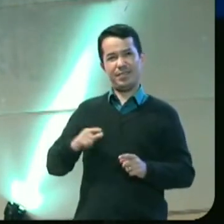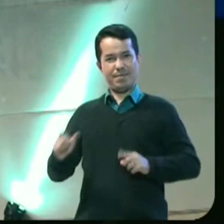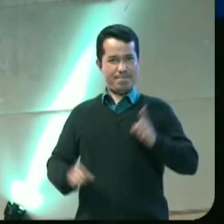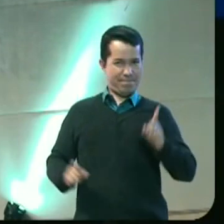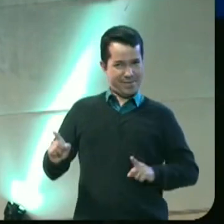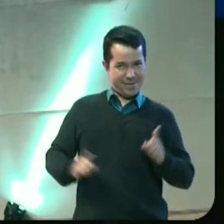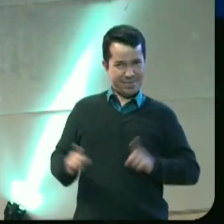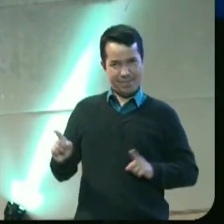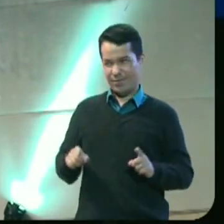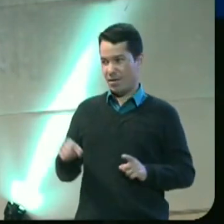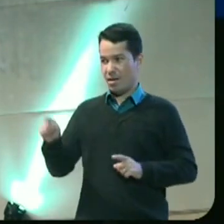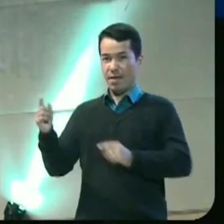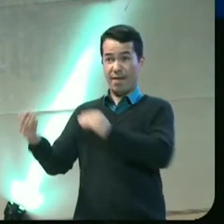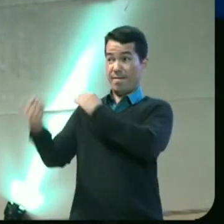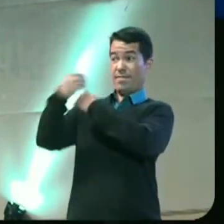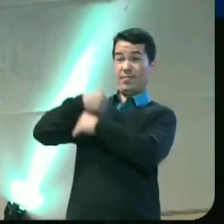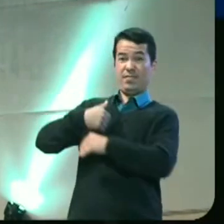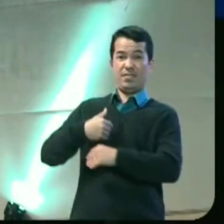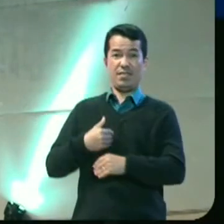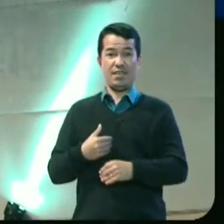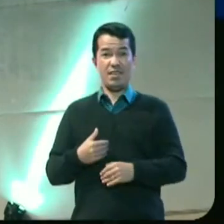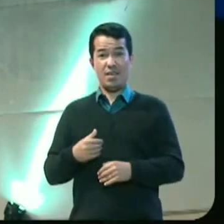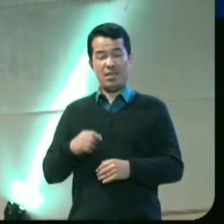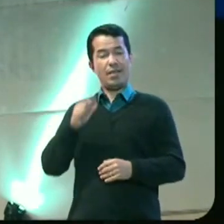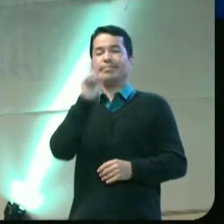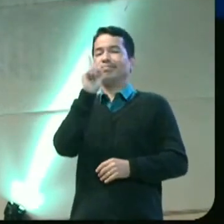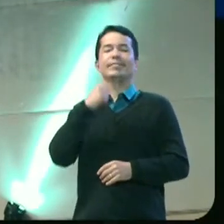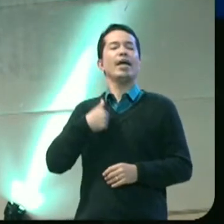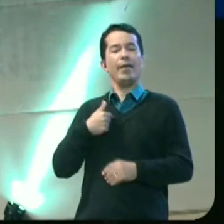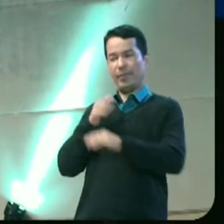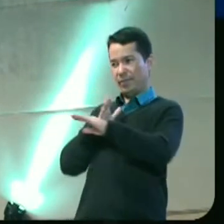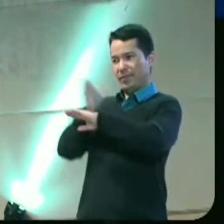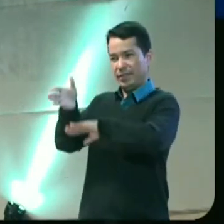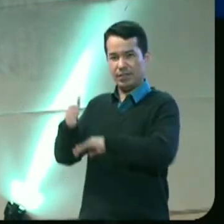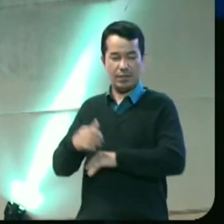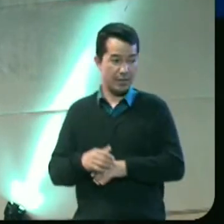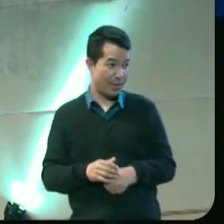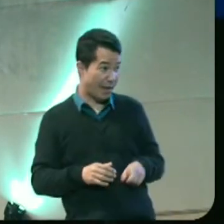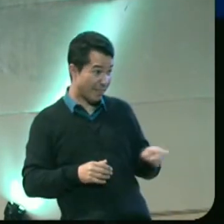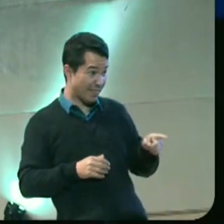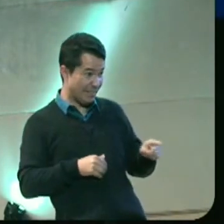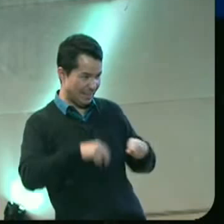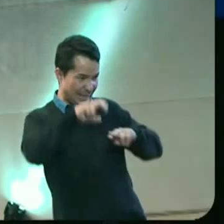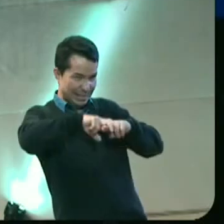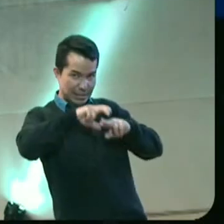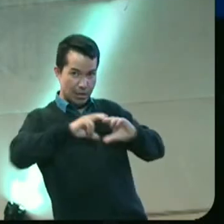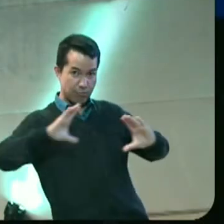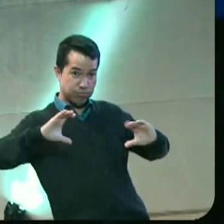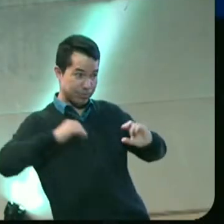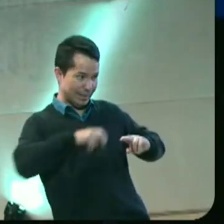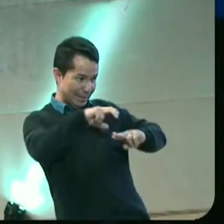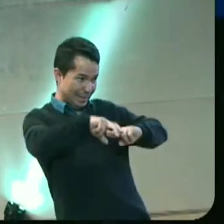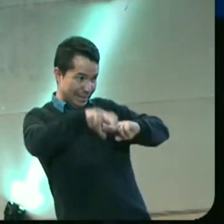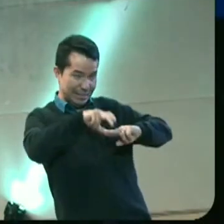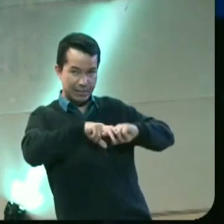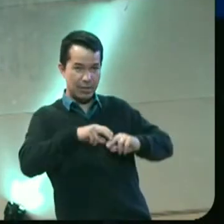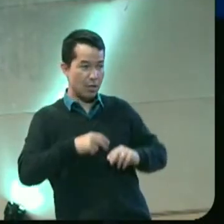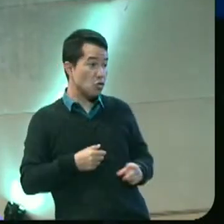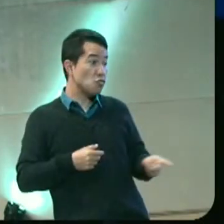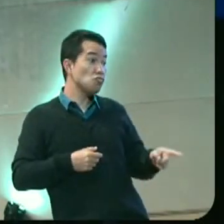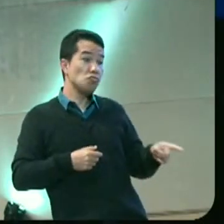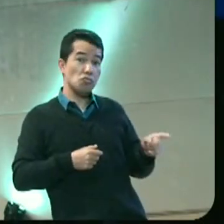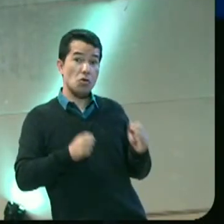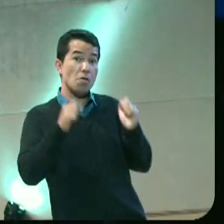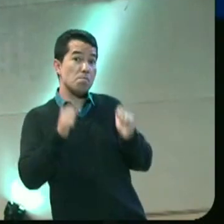que ele mexa nas suas coisas, né? Então o que eles faziam? Eles me colocavam sentado no sofá, provavelmente porque a mãe deles pediu, e falava assim: ó,